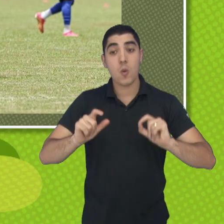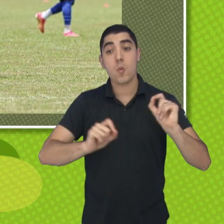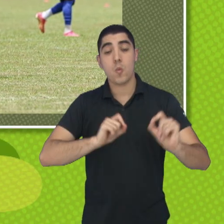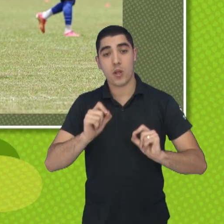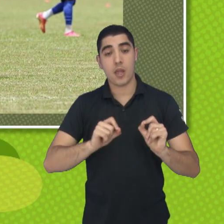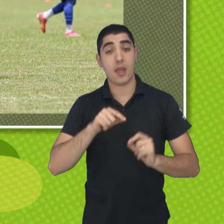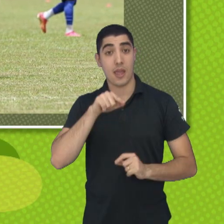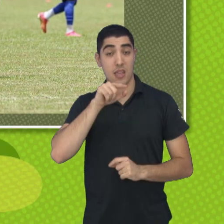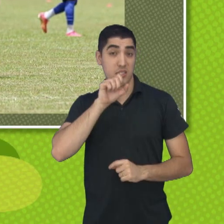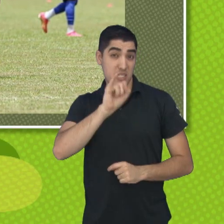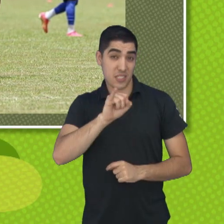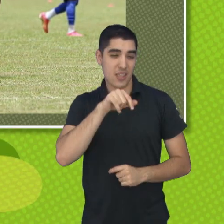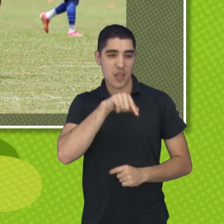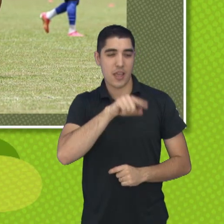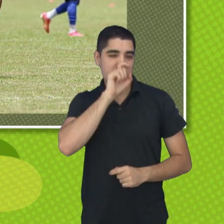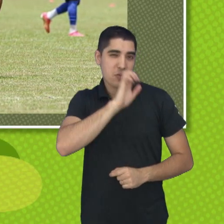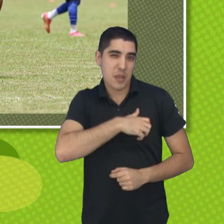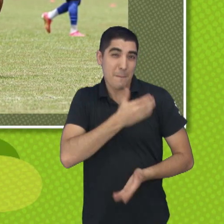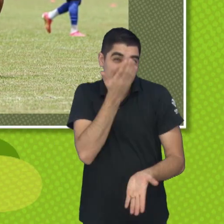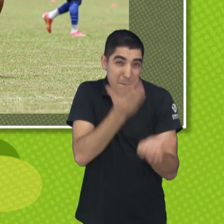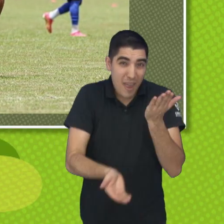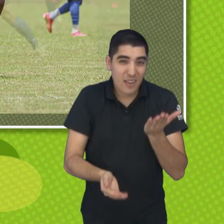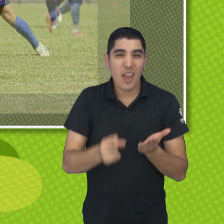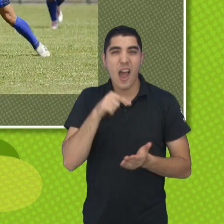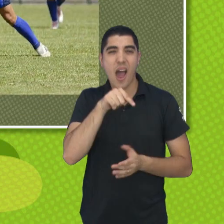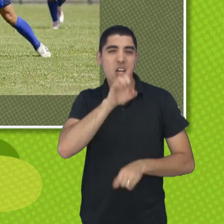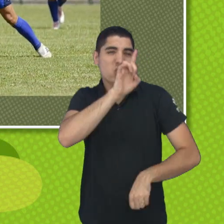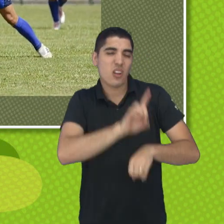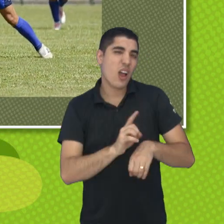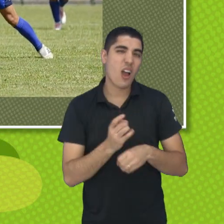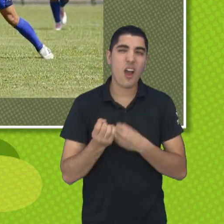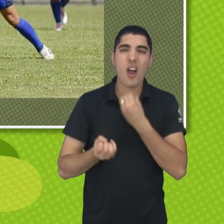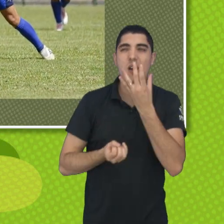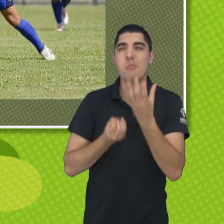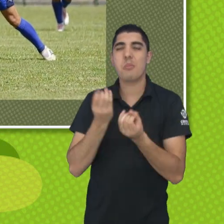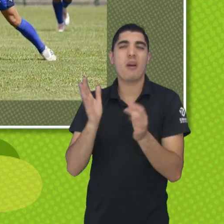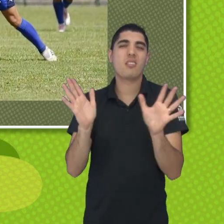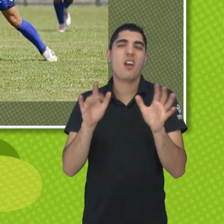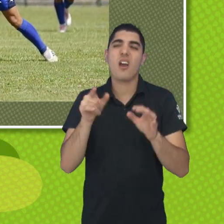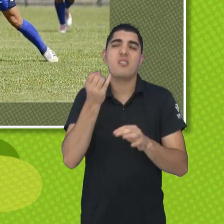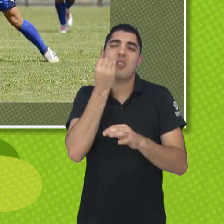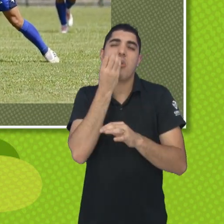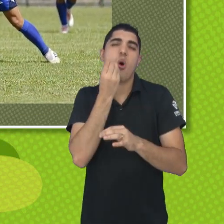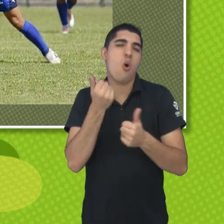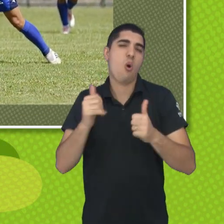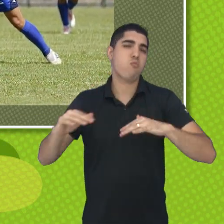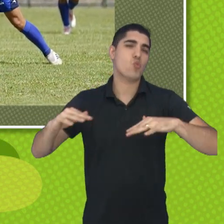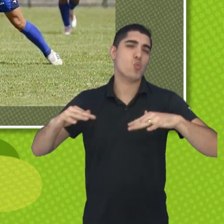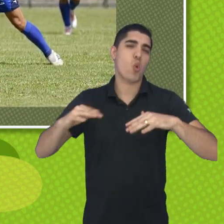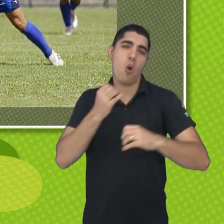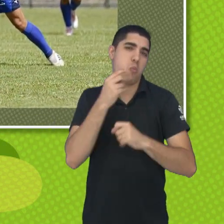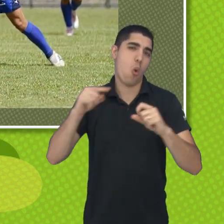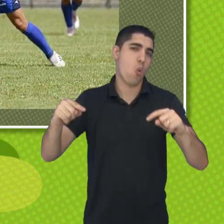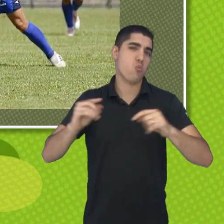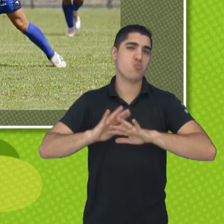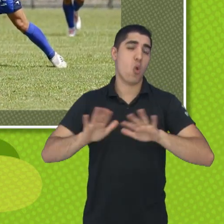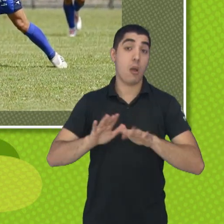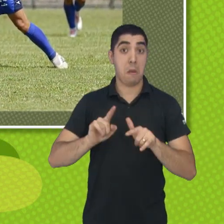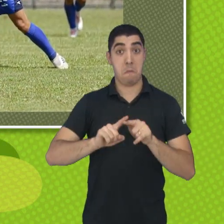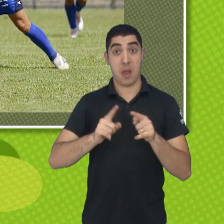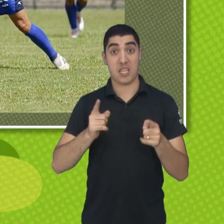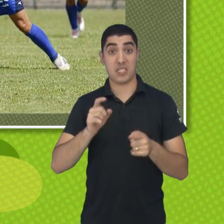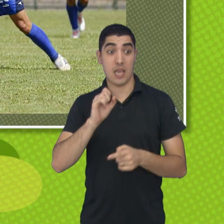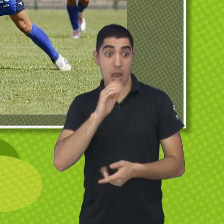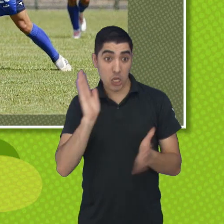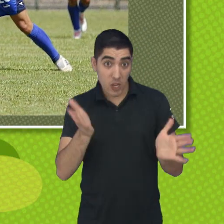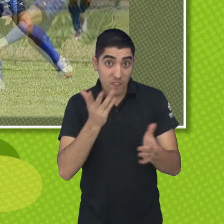porque a diretoria limita e fala assim, foi um bom jogo. Mas quando ganha, pelo menos o resultado o pessoal informa, né?